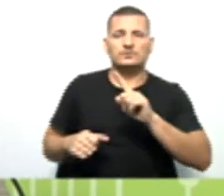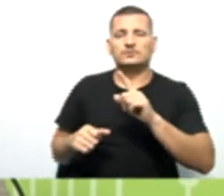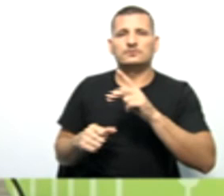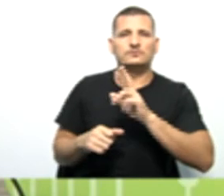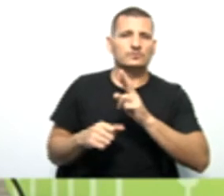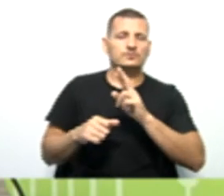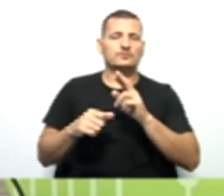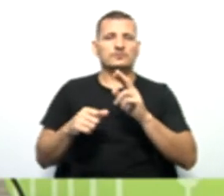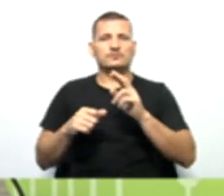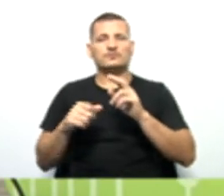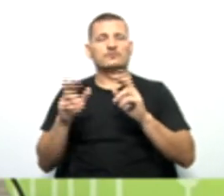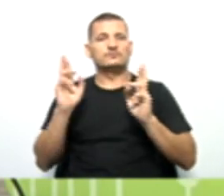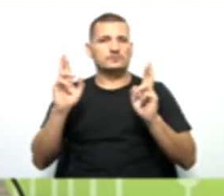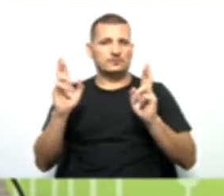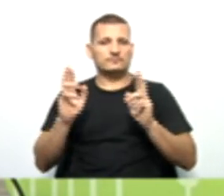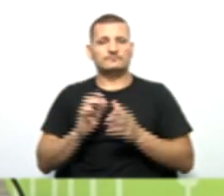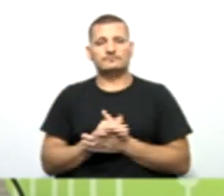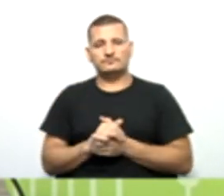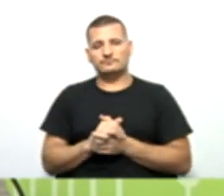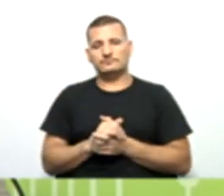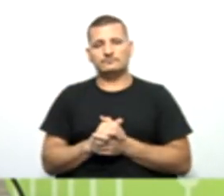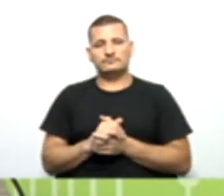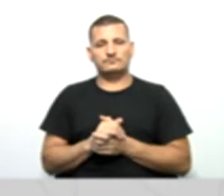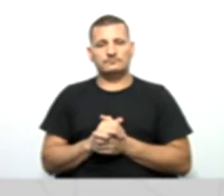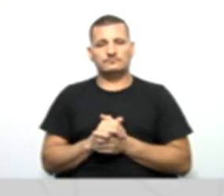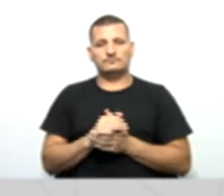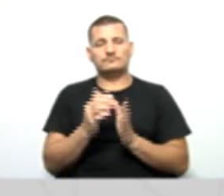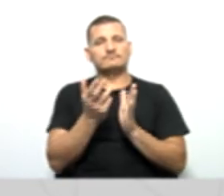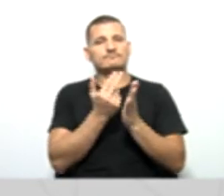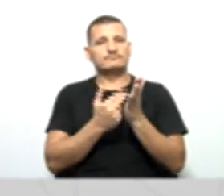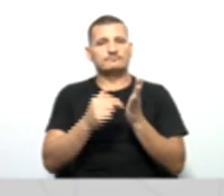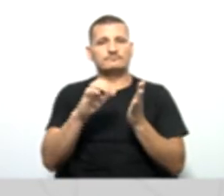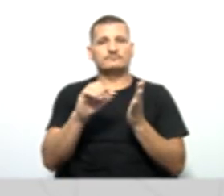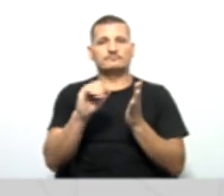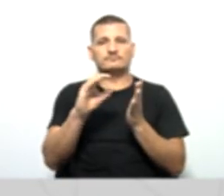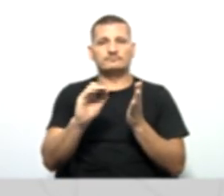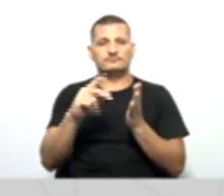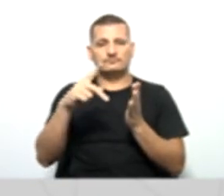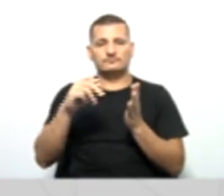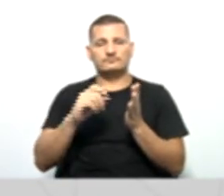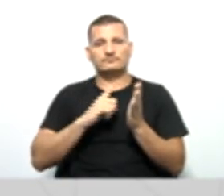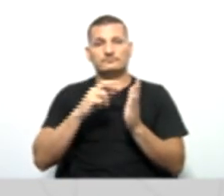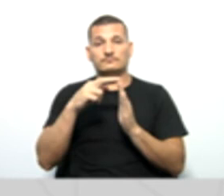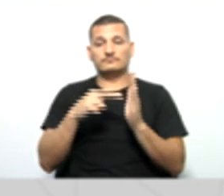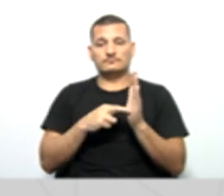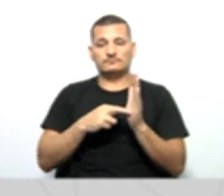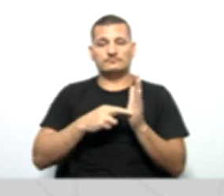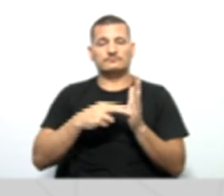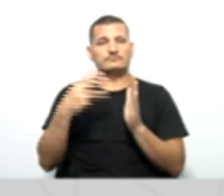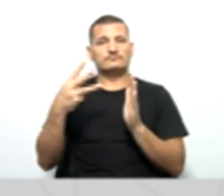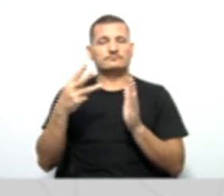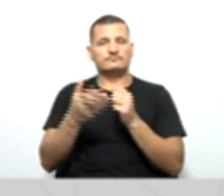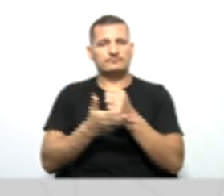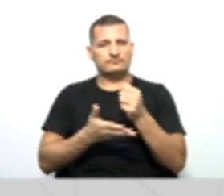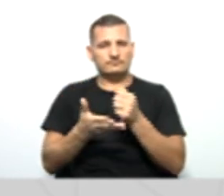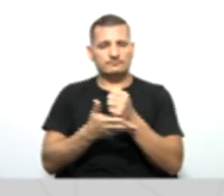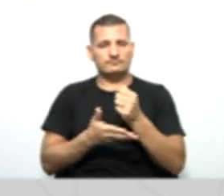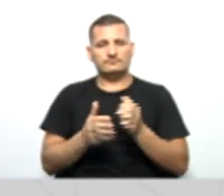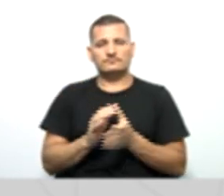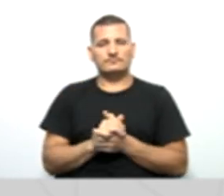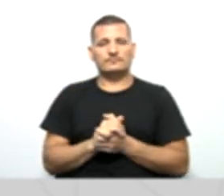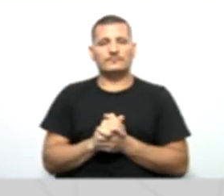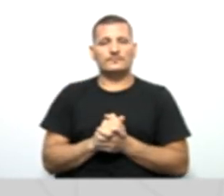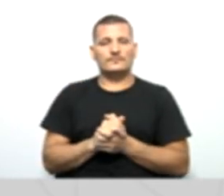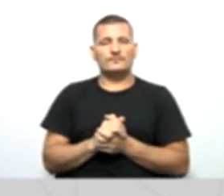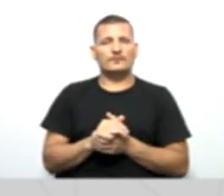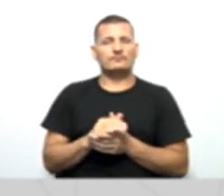atividade. Tá? Ainda sobre o escopo, gente, a gente tem aqui uma terceira regrinha básica, que é alinhar as expectativas do